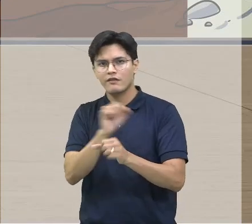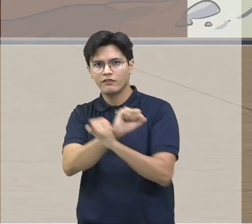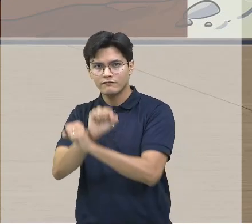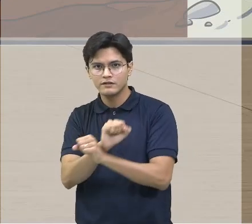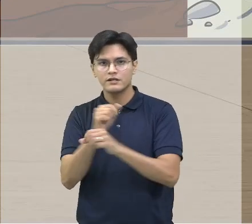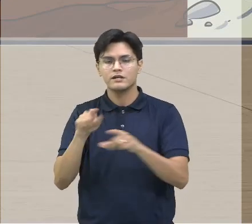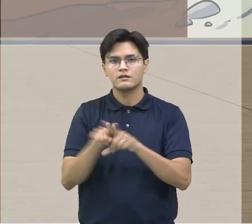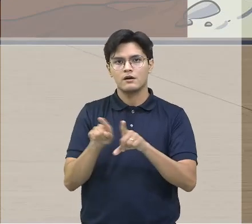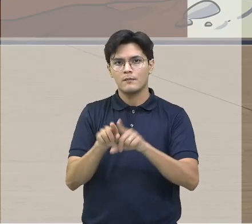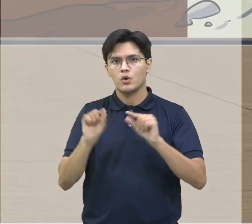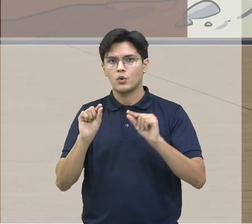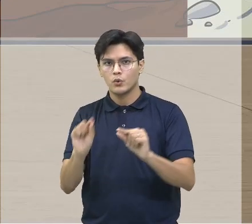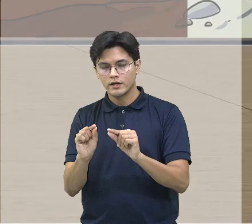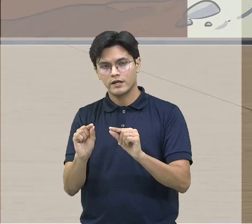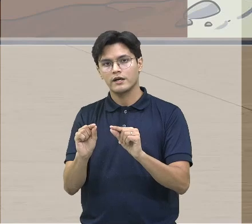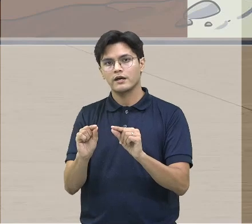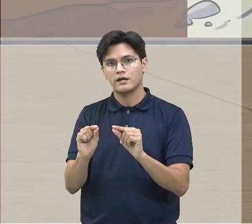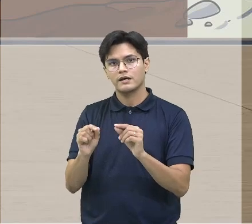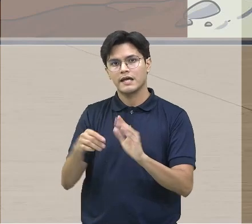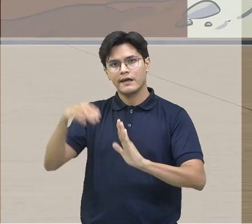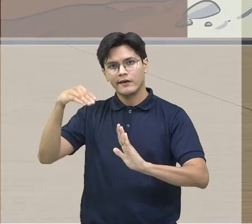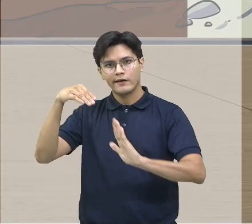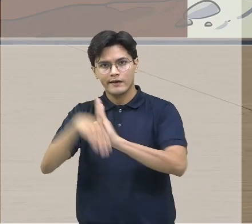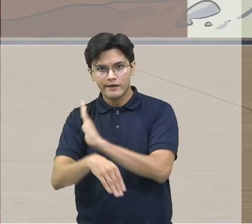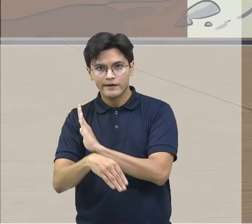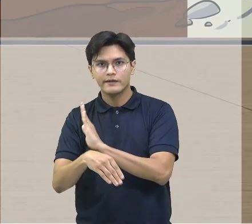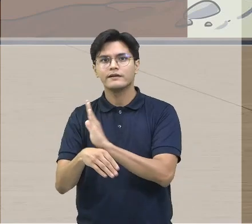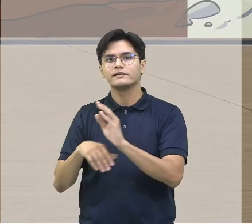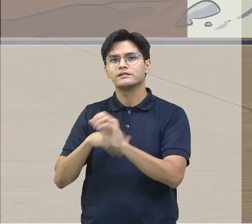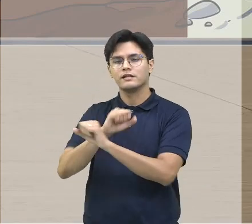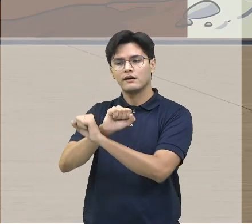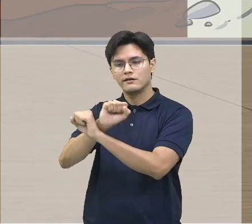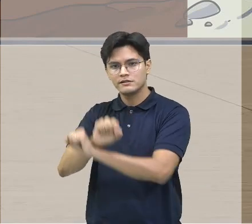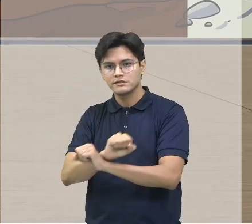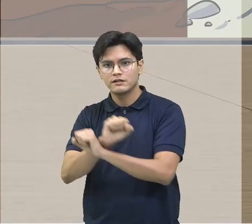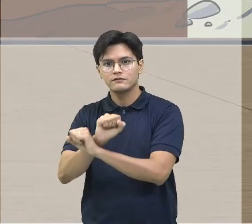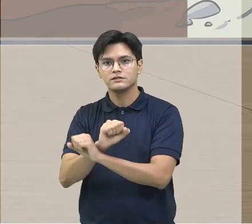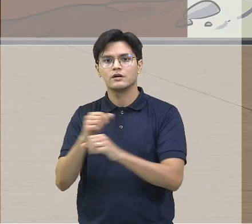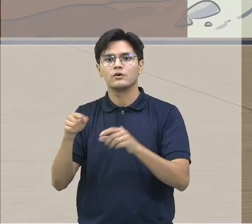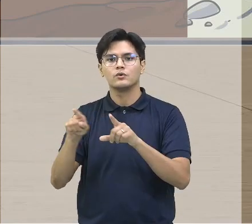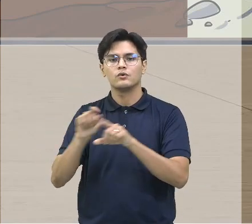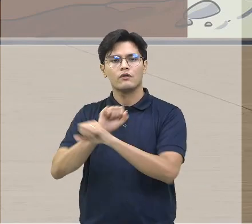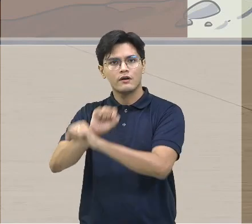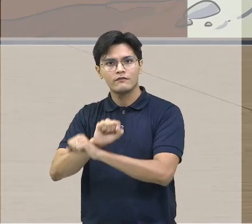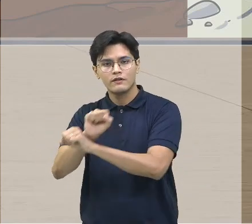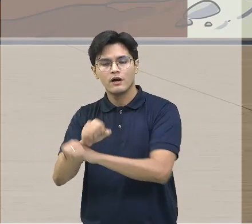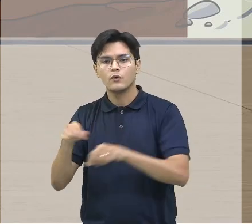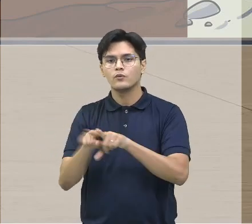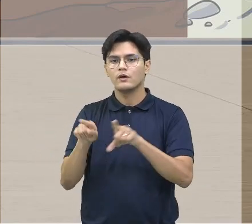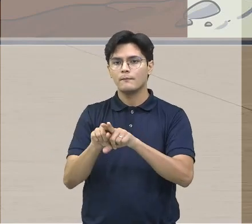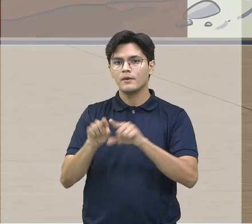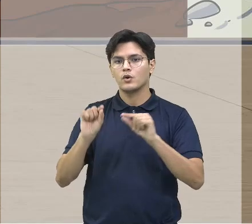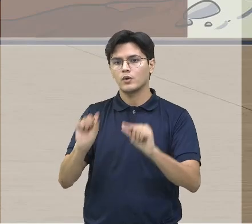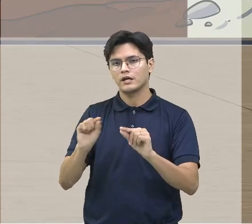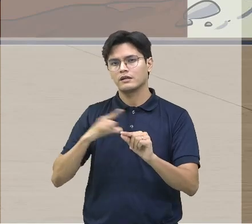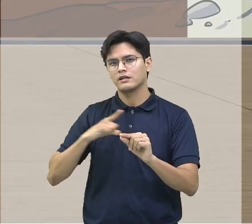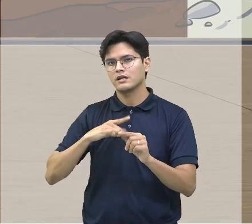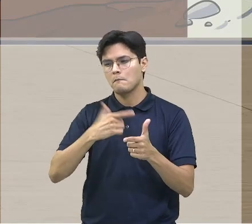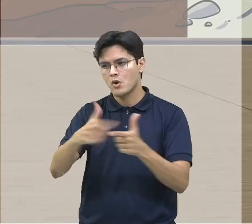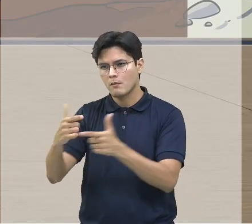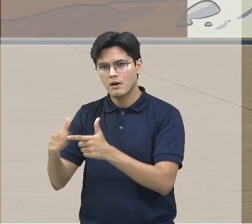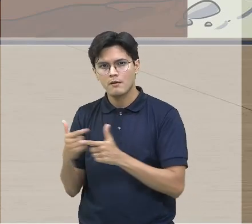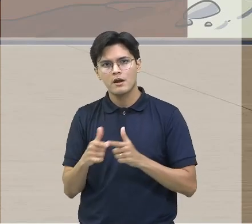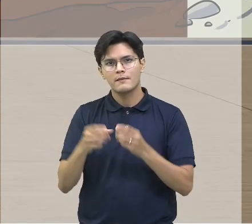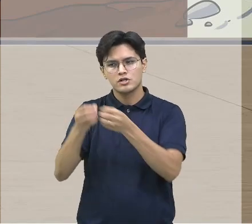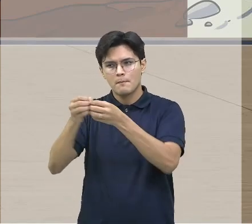escravidão, questão de crise alimentícia também, problemas de sucessão dentro do Império, mas também o que vai ser